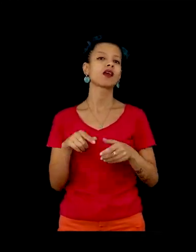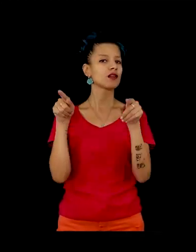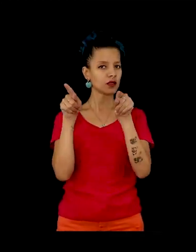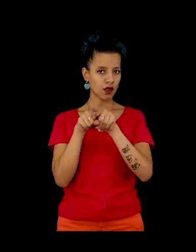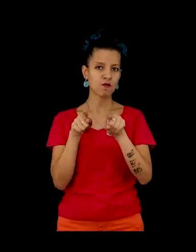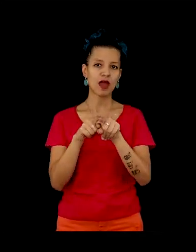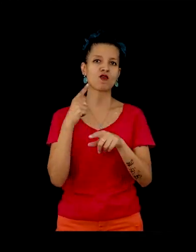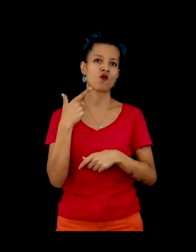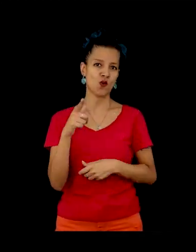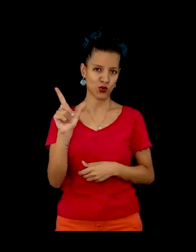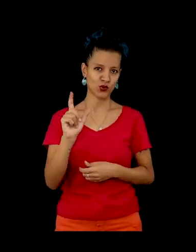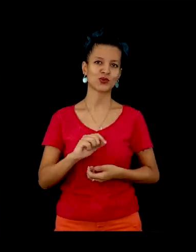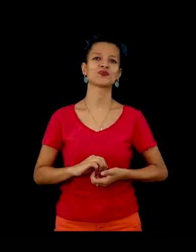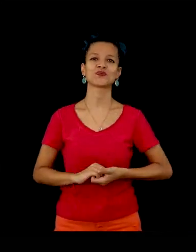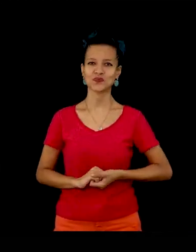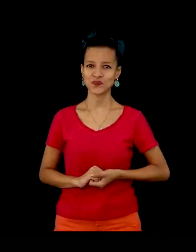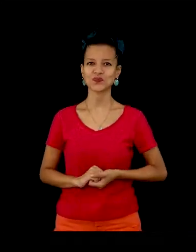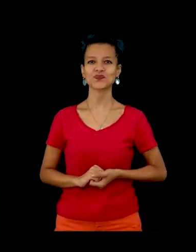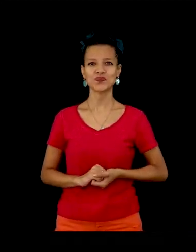Tem aqui também